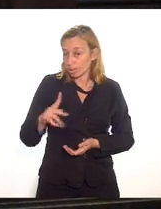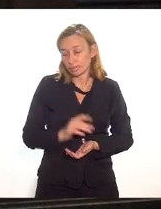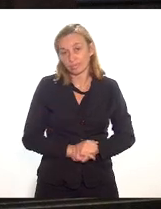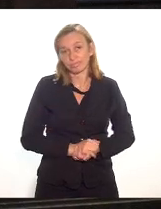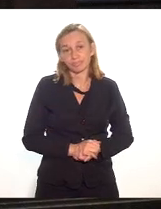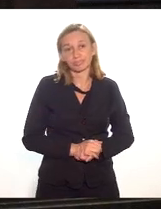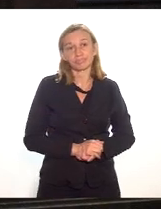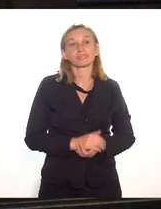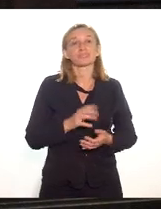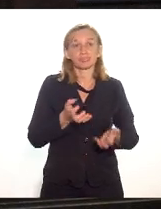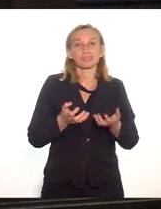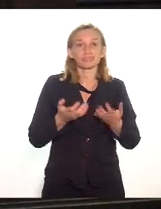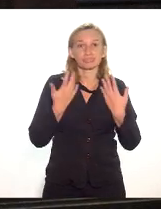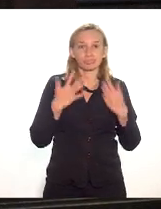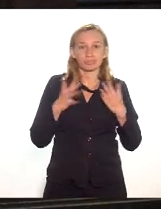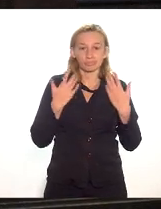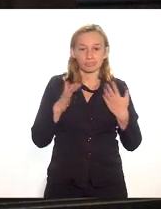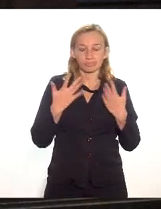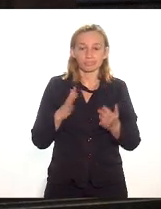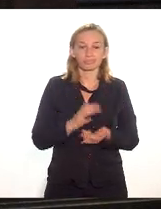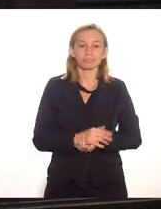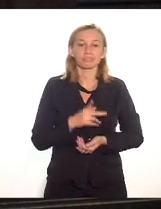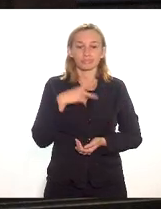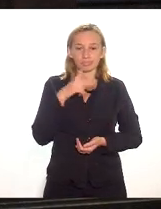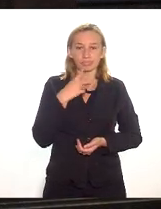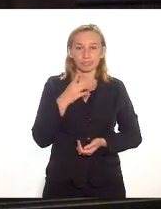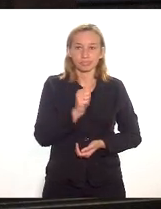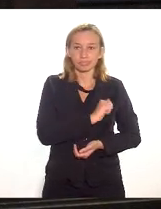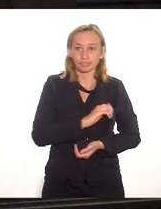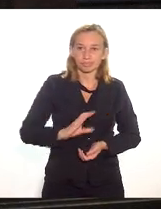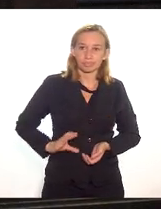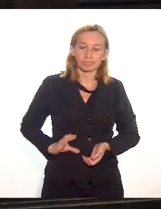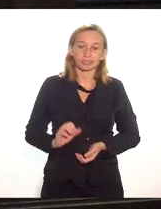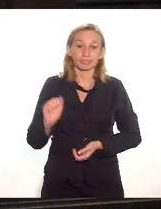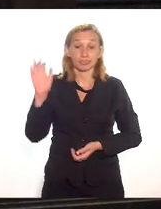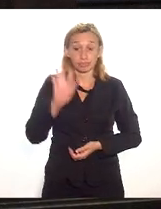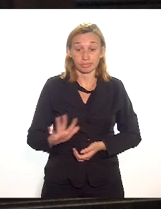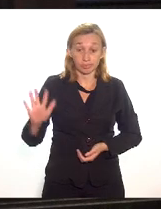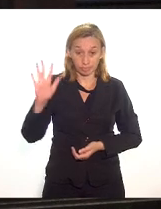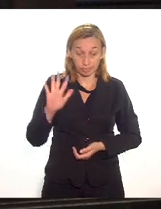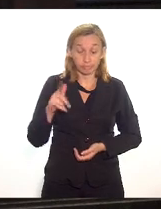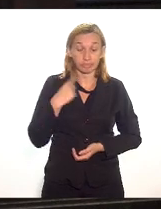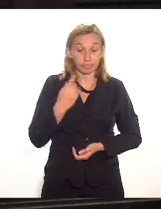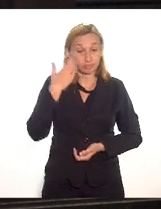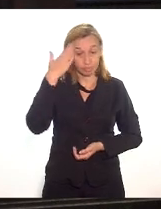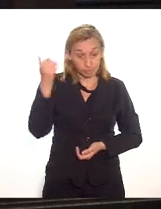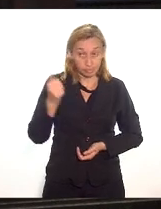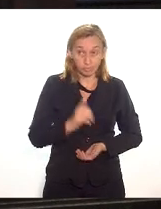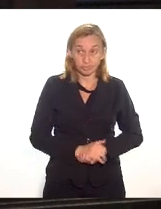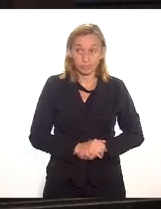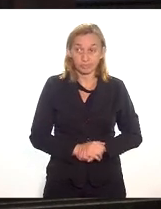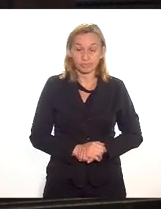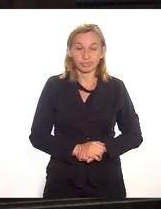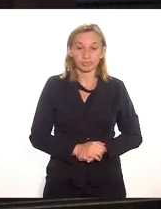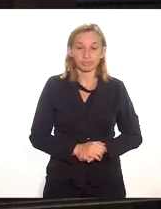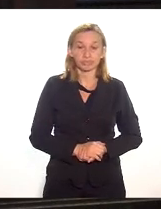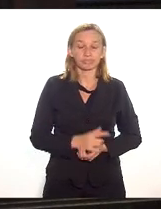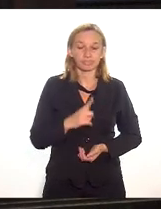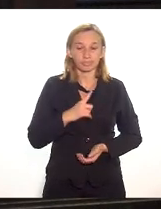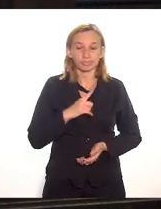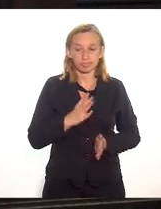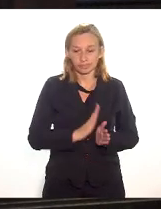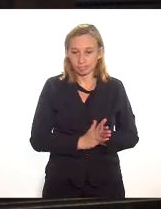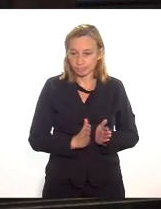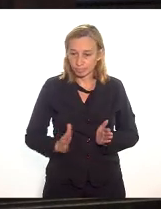isso, eu quero saudar a fala com que o André Ciliano, que, em geral, como nós sabemos, tem uma trajetória